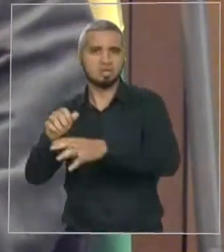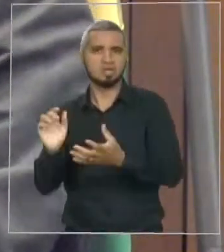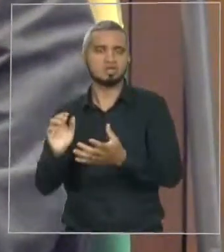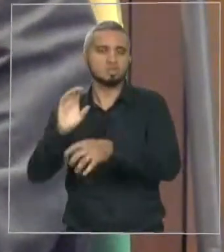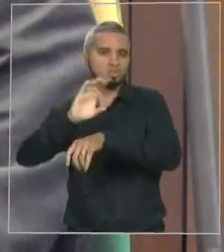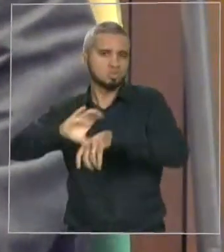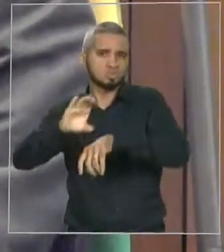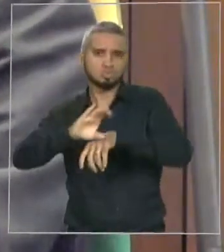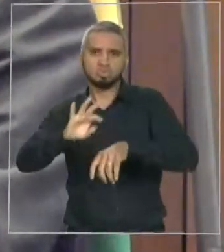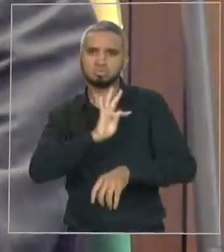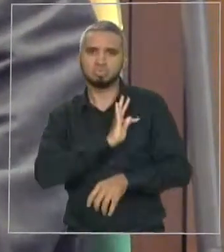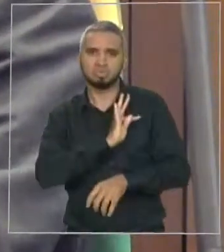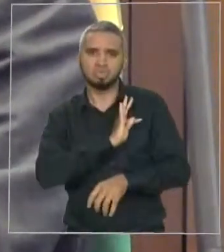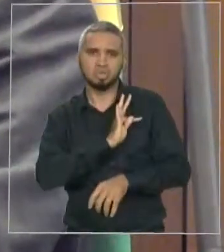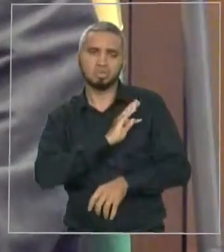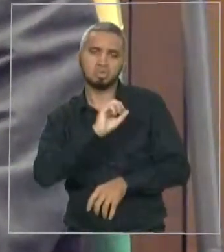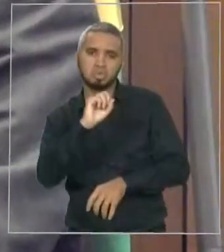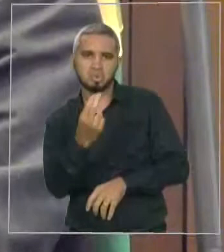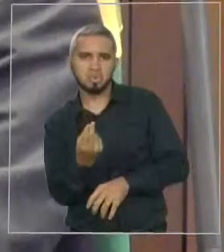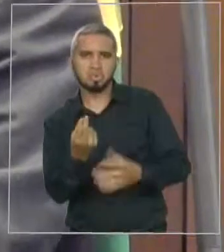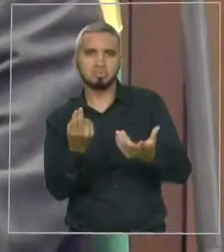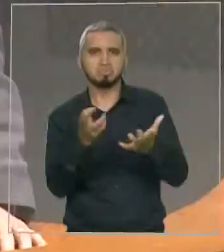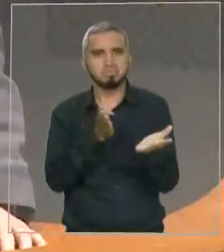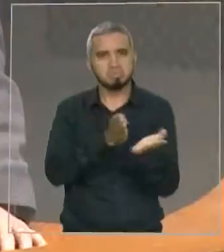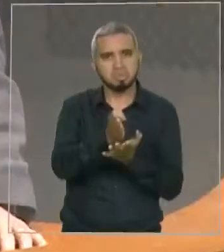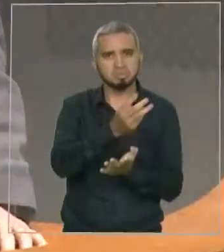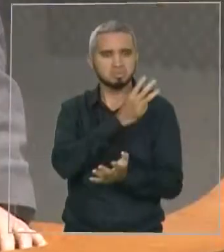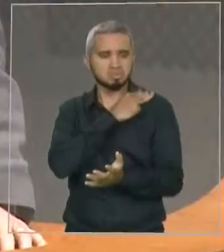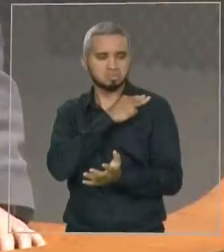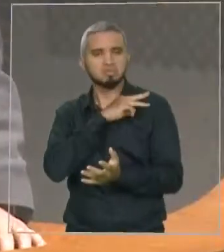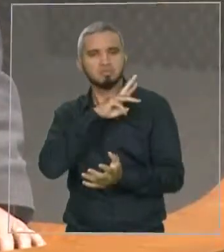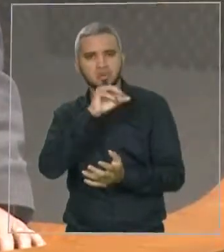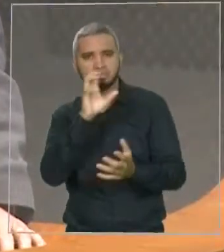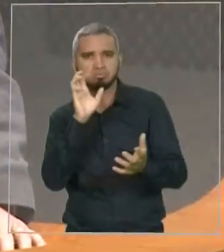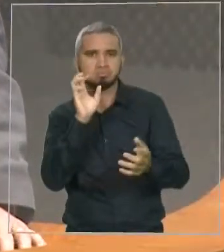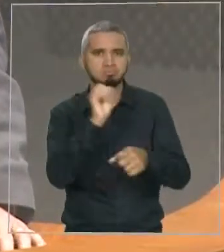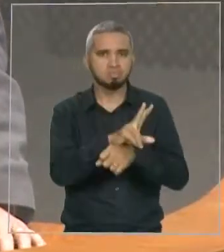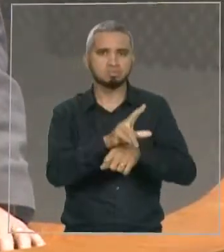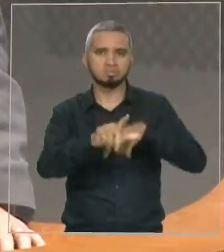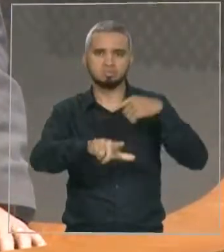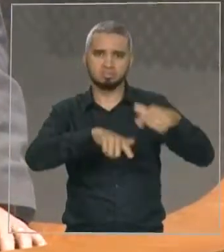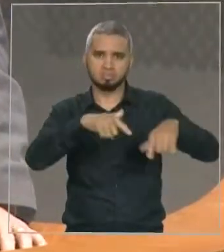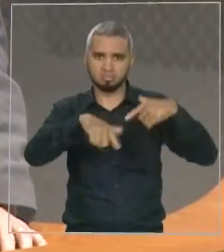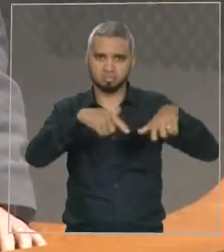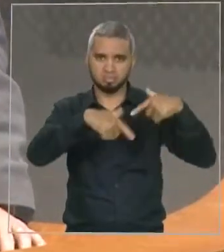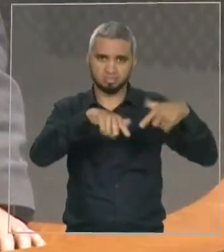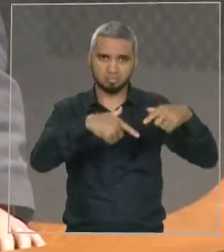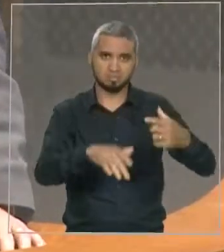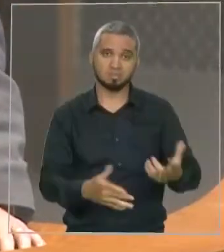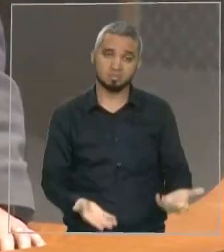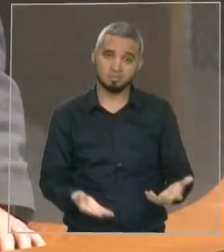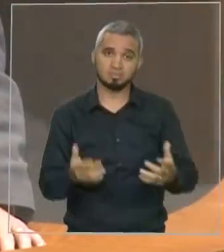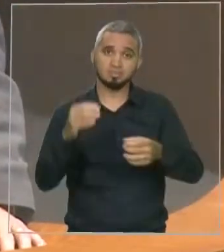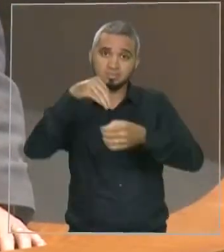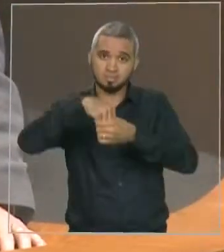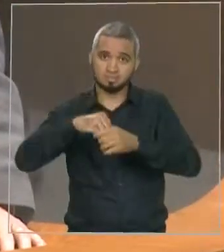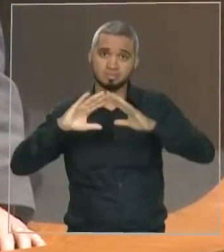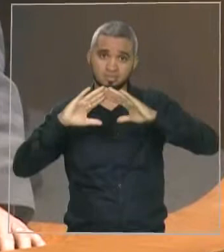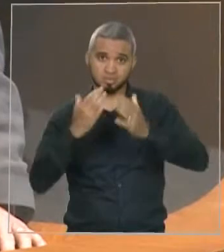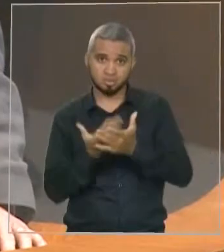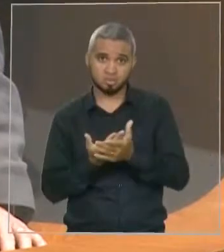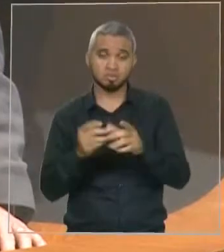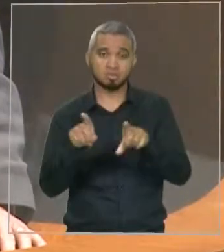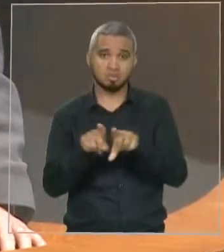direto para o mercado de trabalho, sendo que ali estão sendo formados também cidadãos, além de estudantes